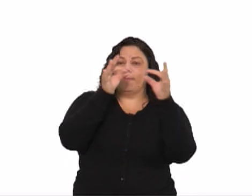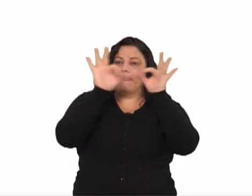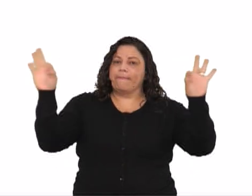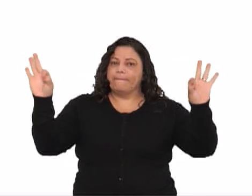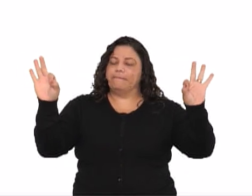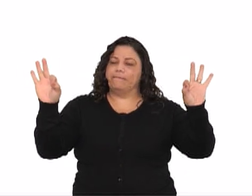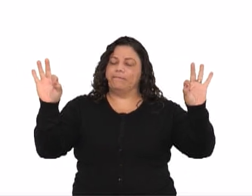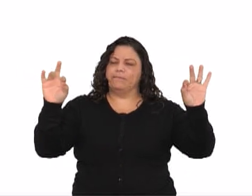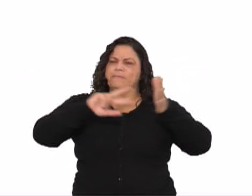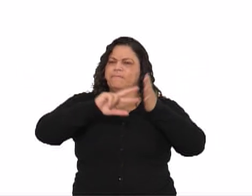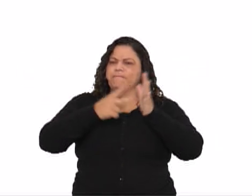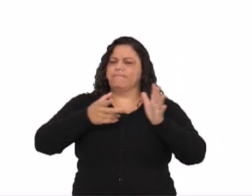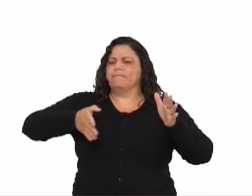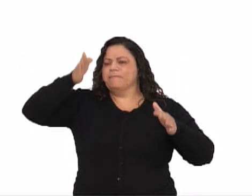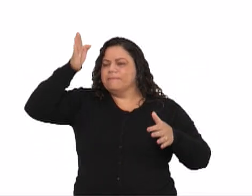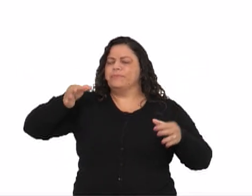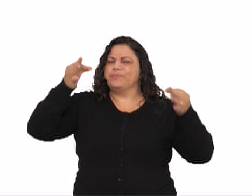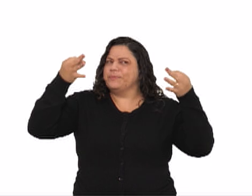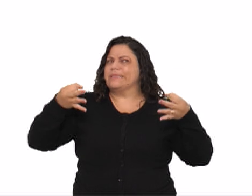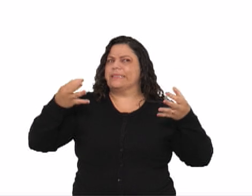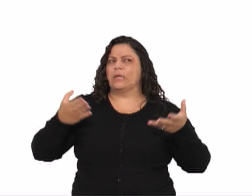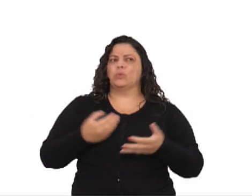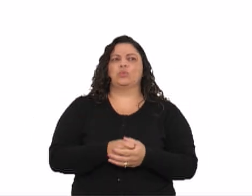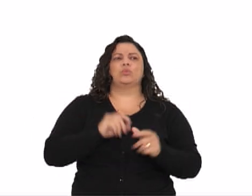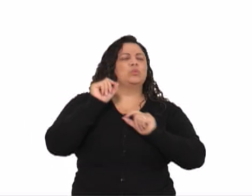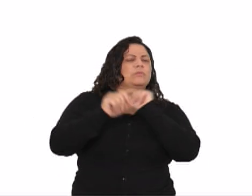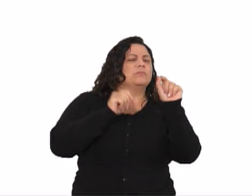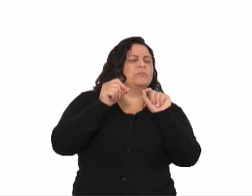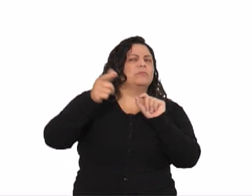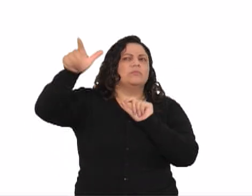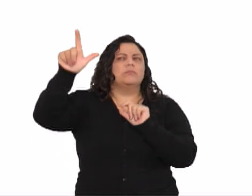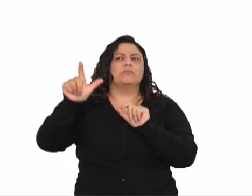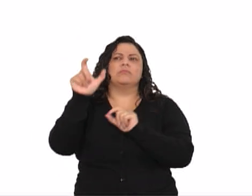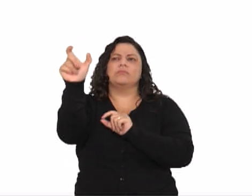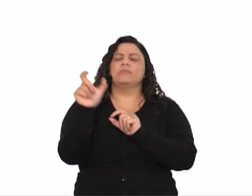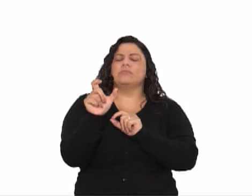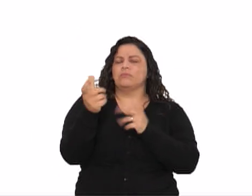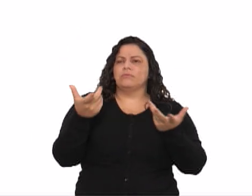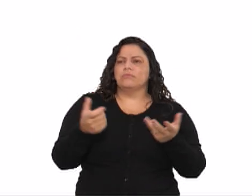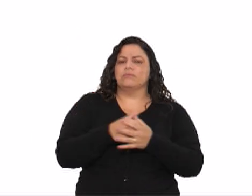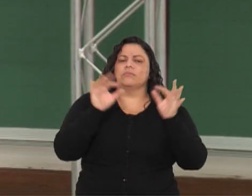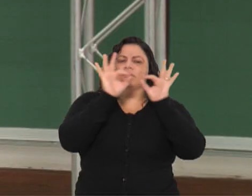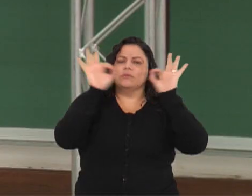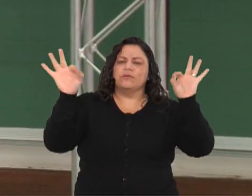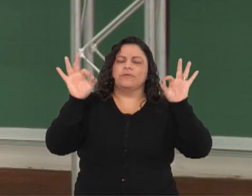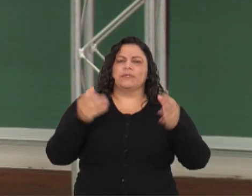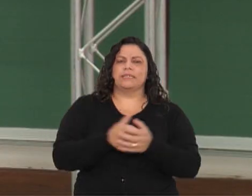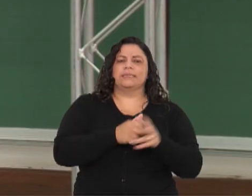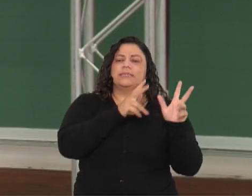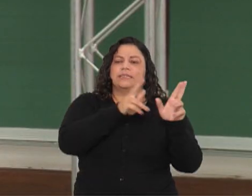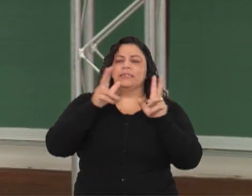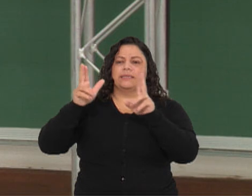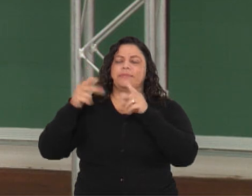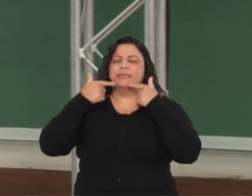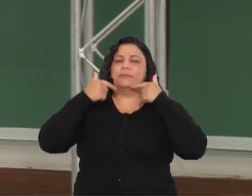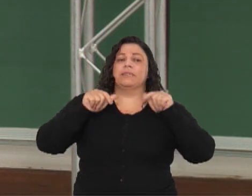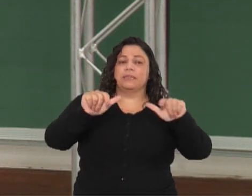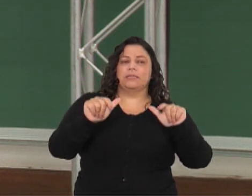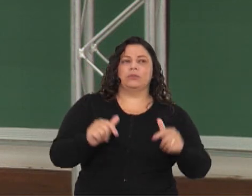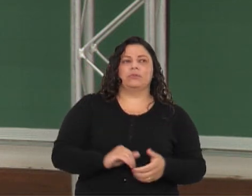impolite, que é mal educado. A letra F, tiny, ela é um sinônimo de small, então tiny minúsculo,